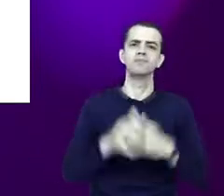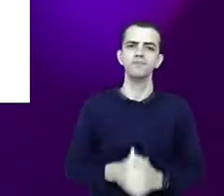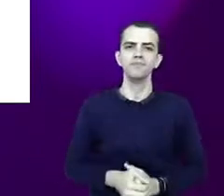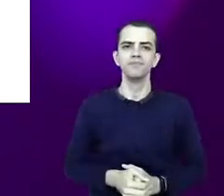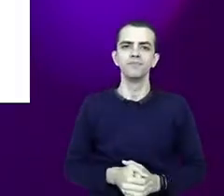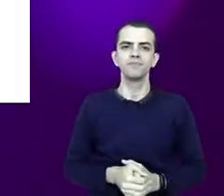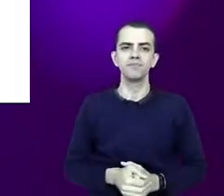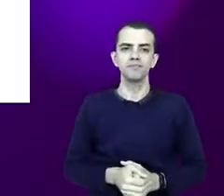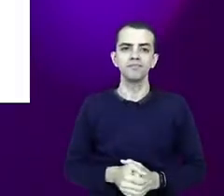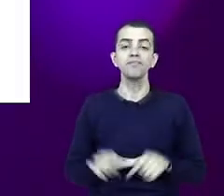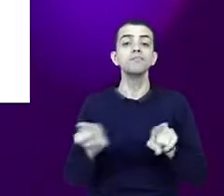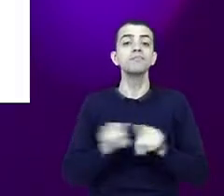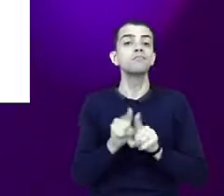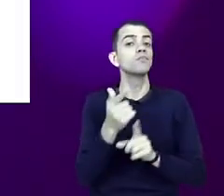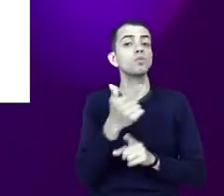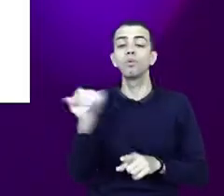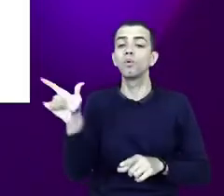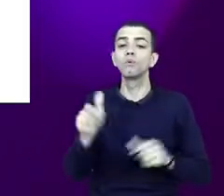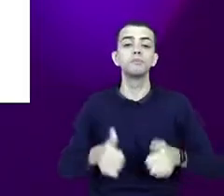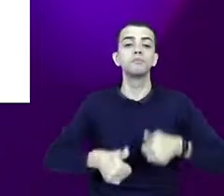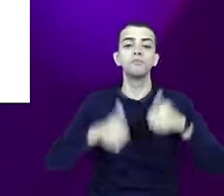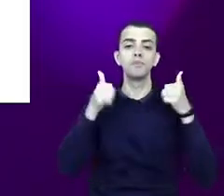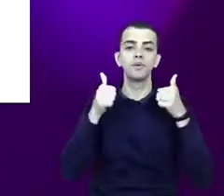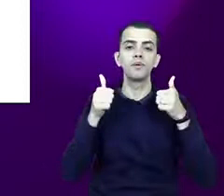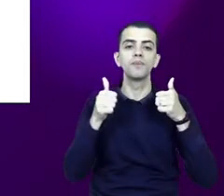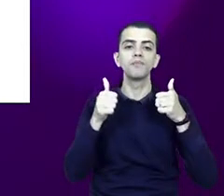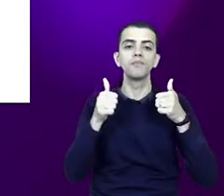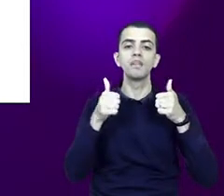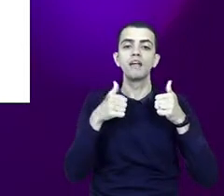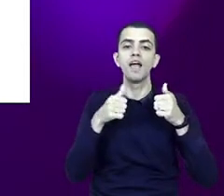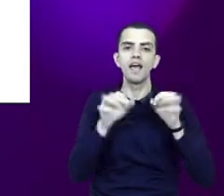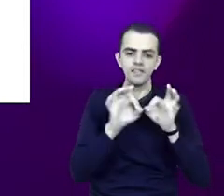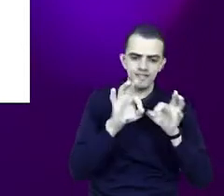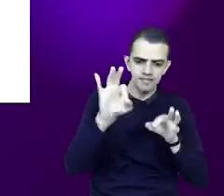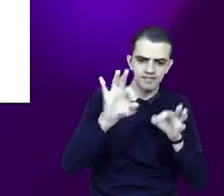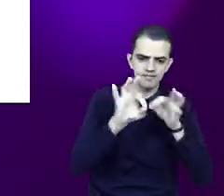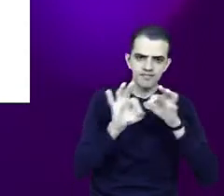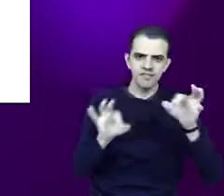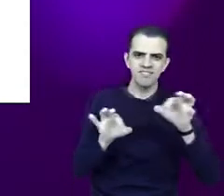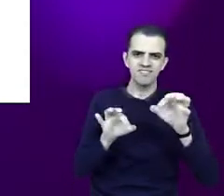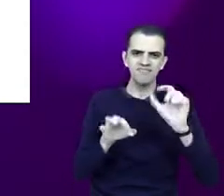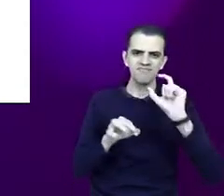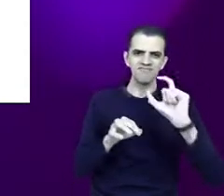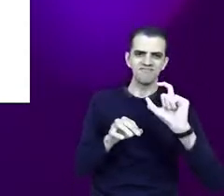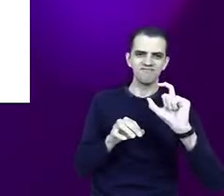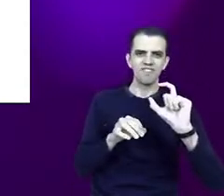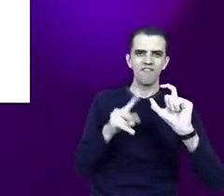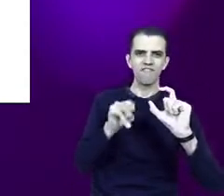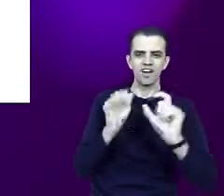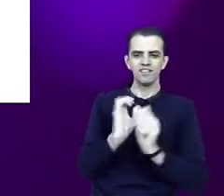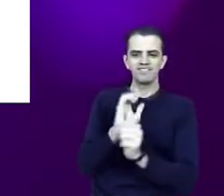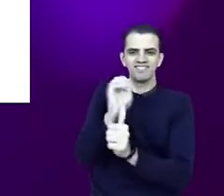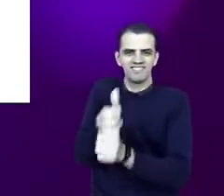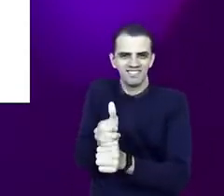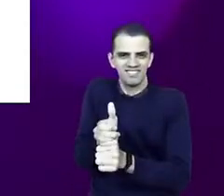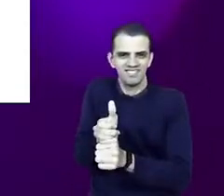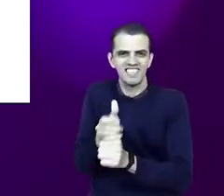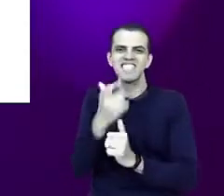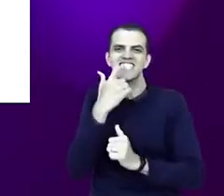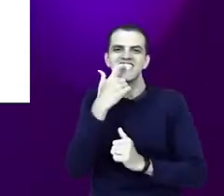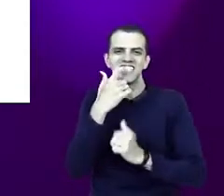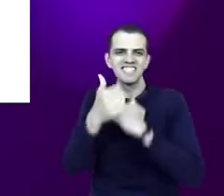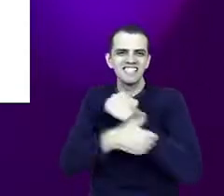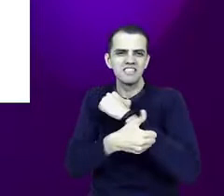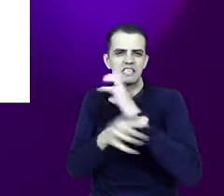melhorou muito também foi esse redimensionamento dos componentes protéticos, o tamanho do fêmur e o tamanho do